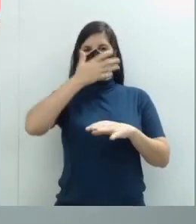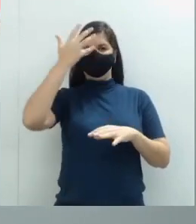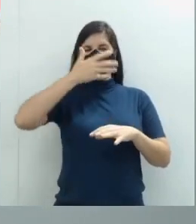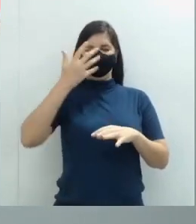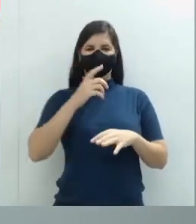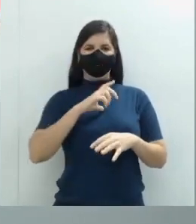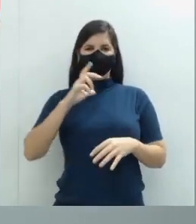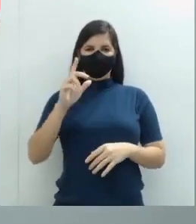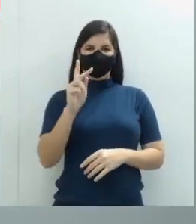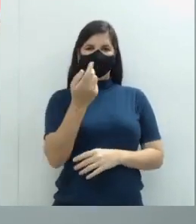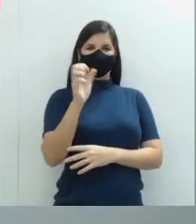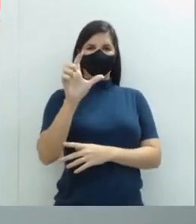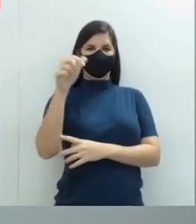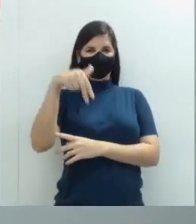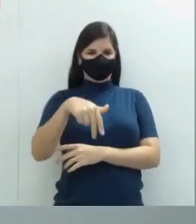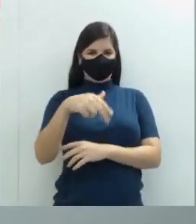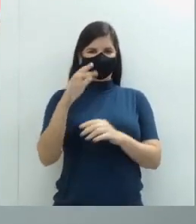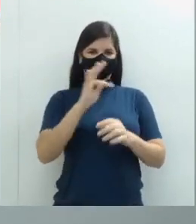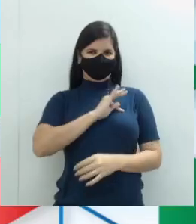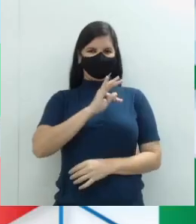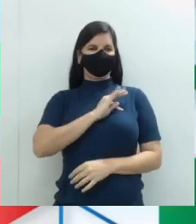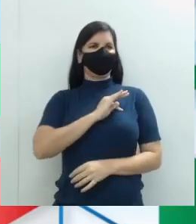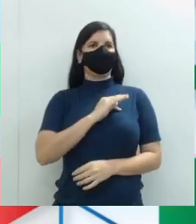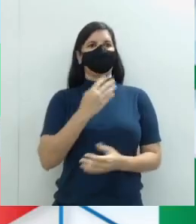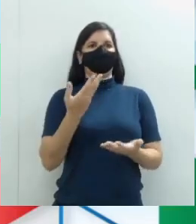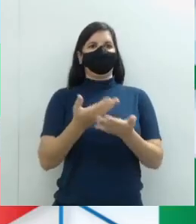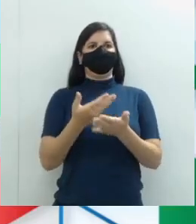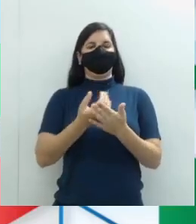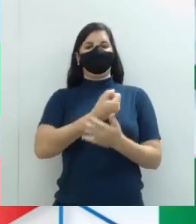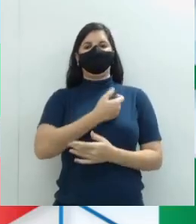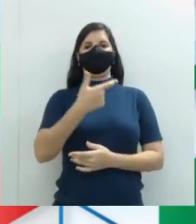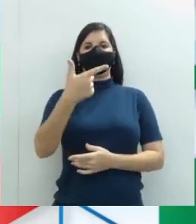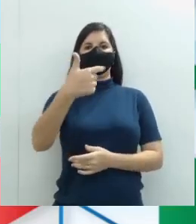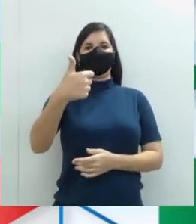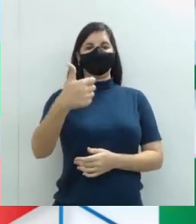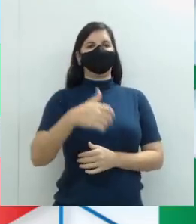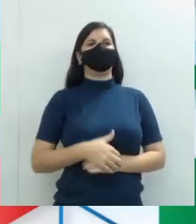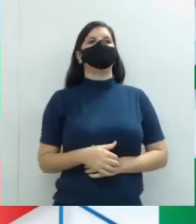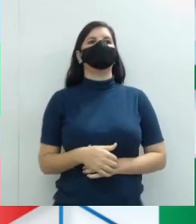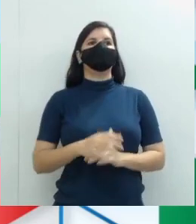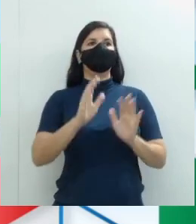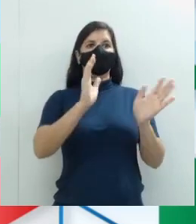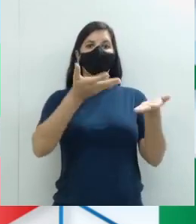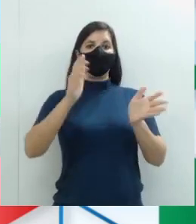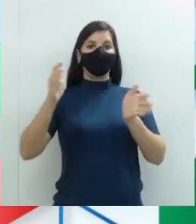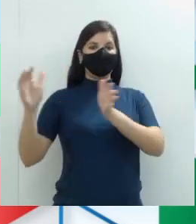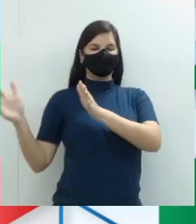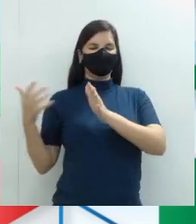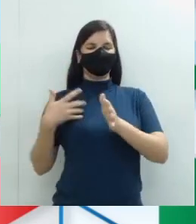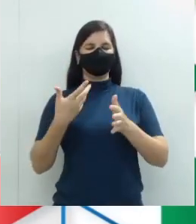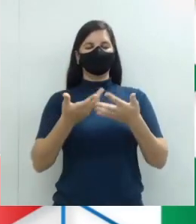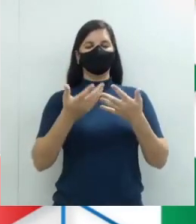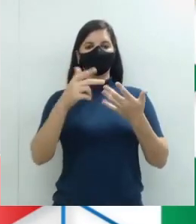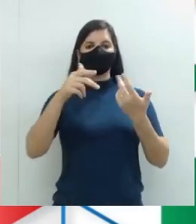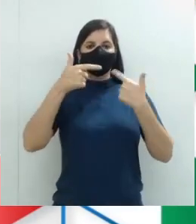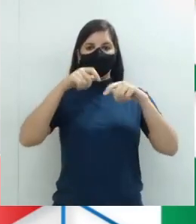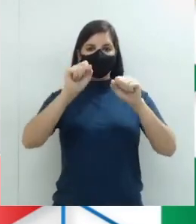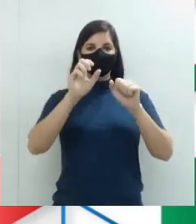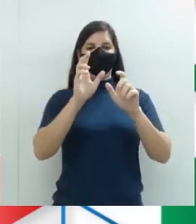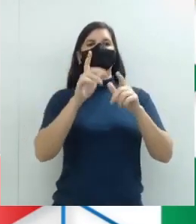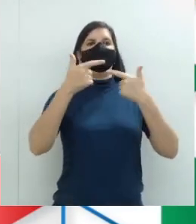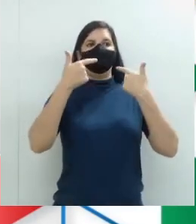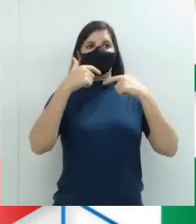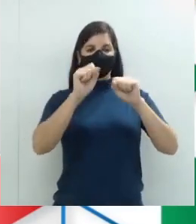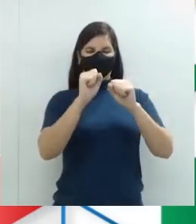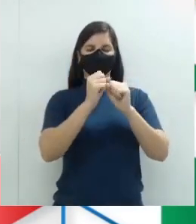Helen, tá bom? Vamos lá para a nossa videoaula número 21. Tá? Ó, sequências a partir de linguagens geométricas,